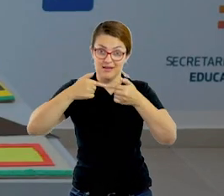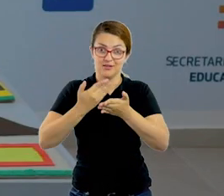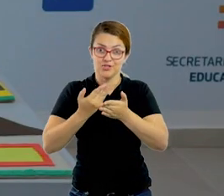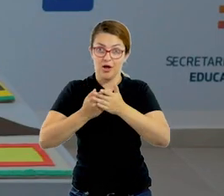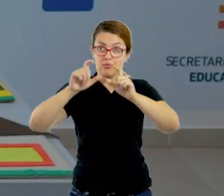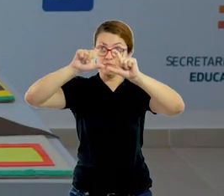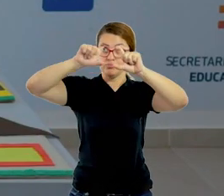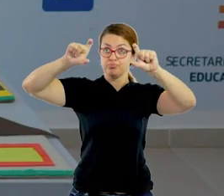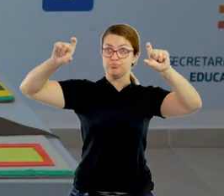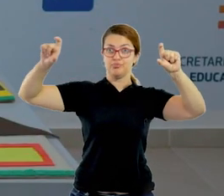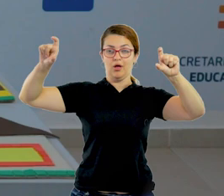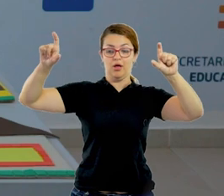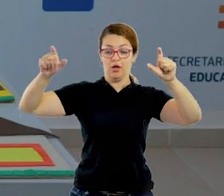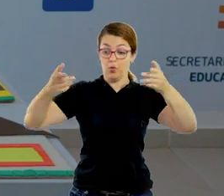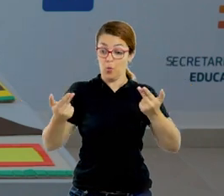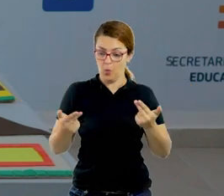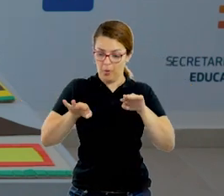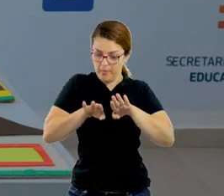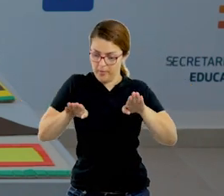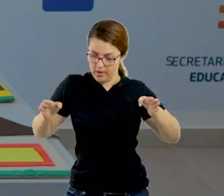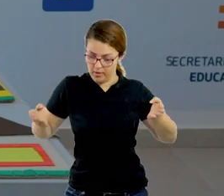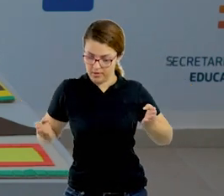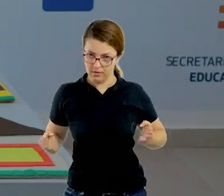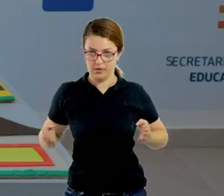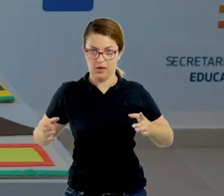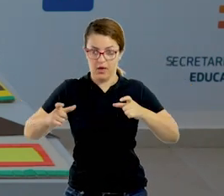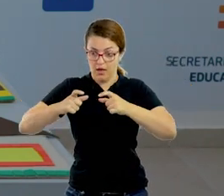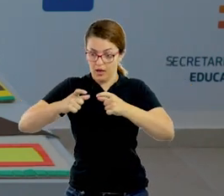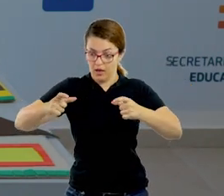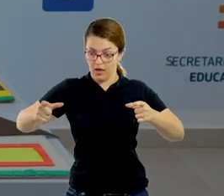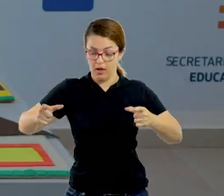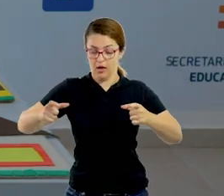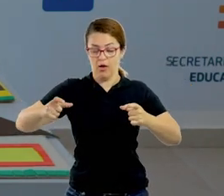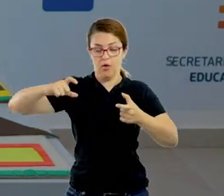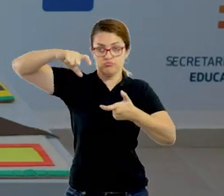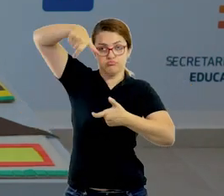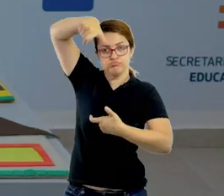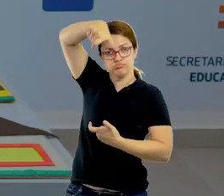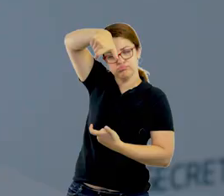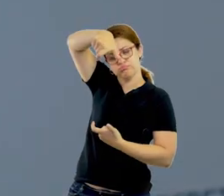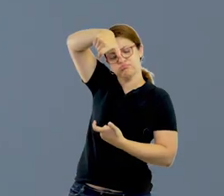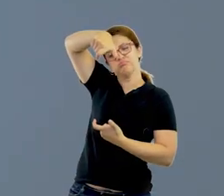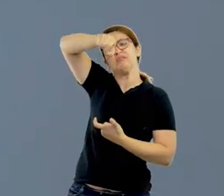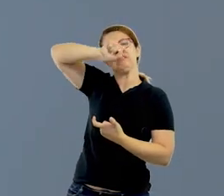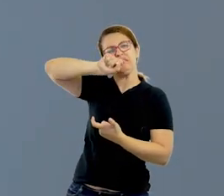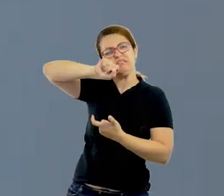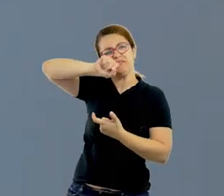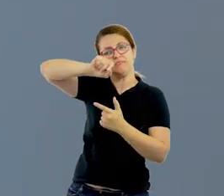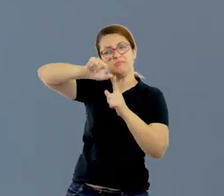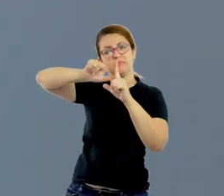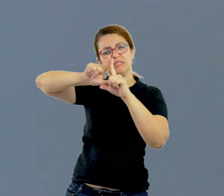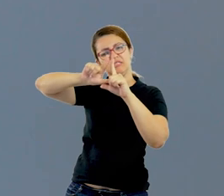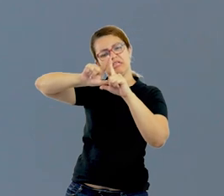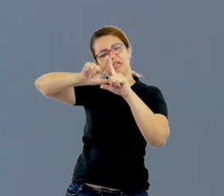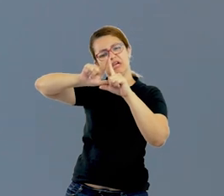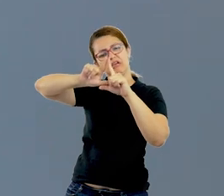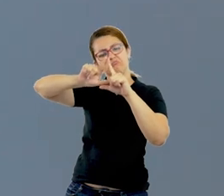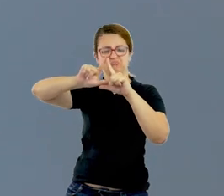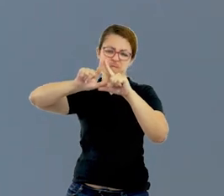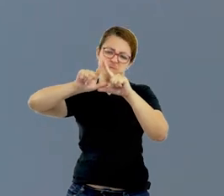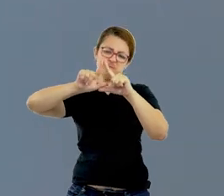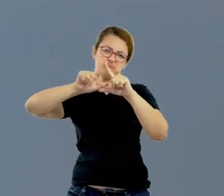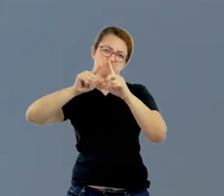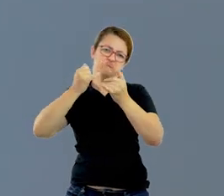aula, uma mesa, tá? Você vai assimilar. O triângulo, o que será que é triângulo? Um pedaço